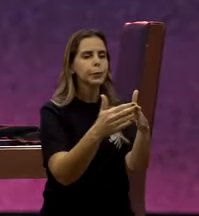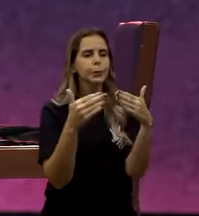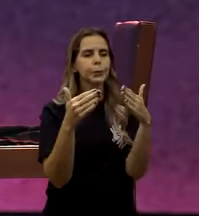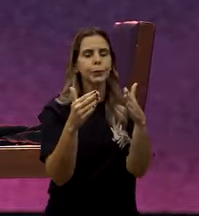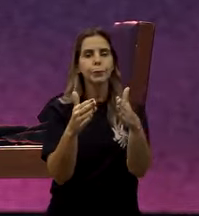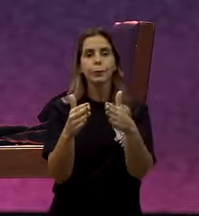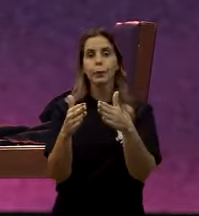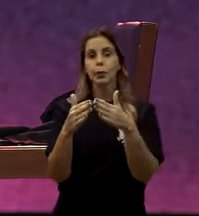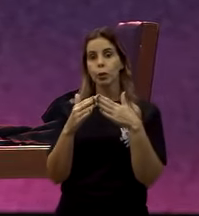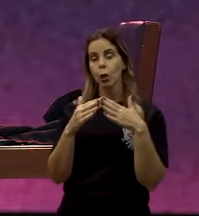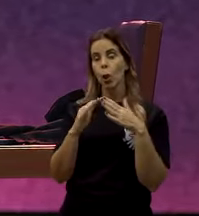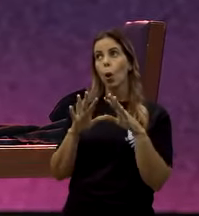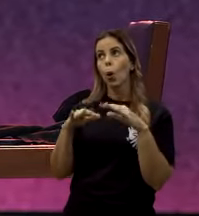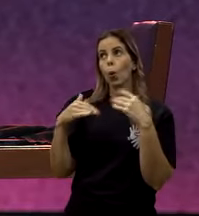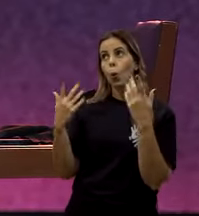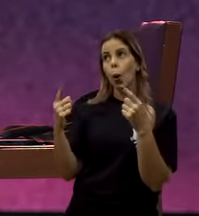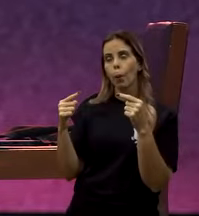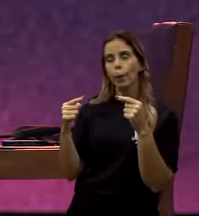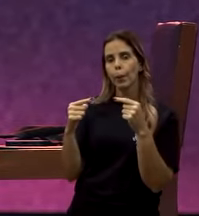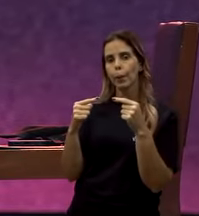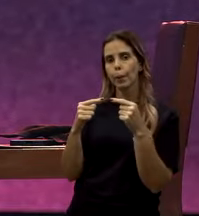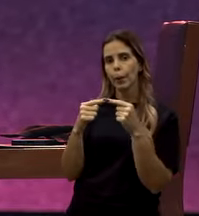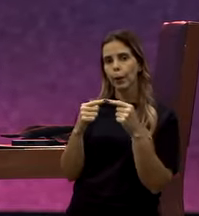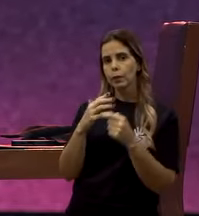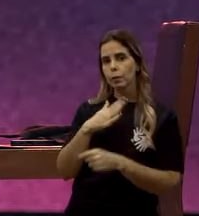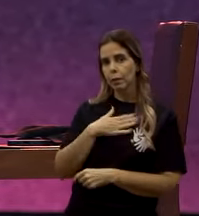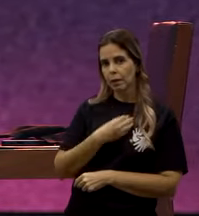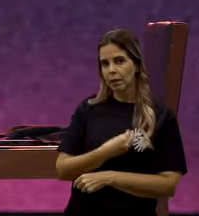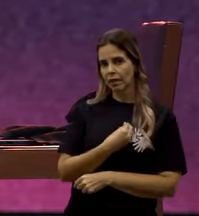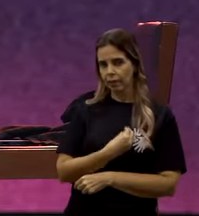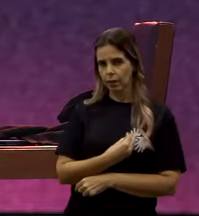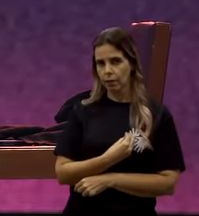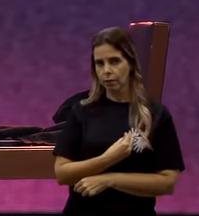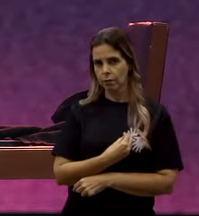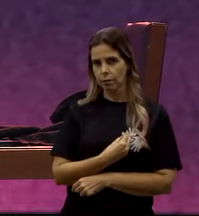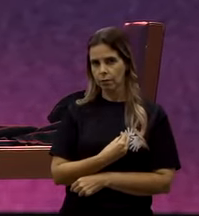dizer qual é o propósito de Deus para mim